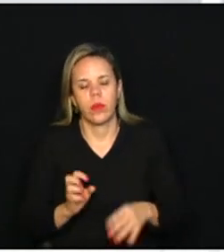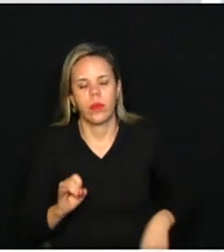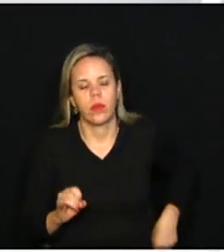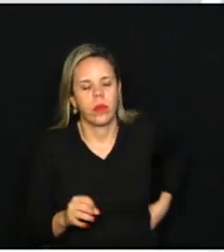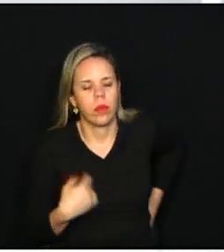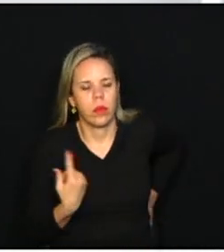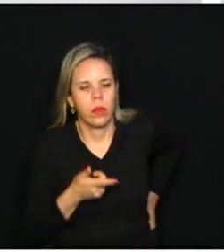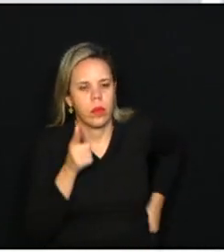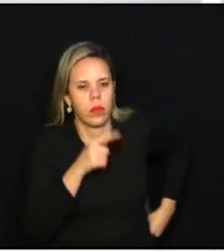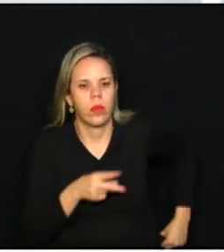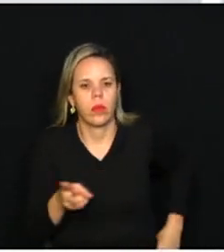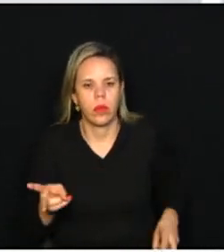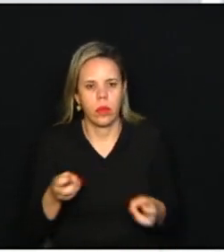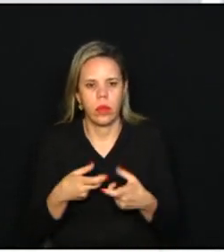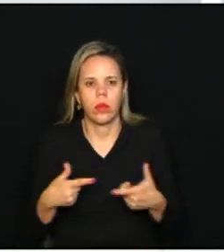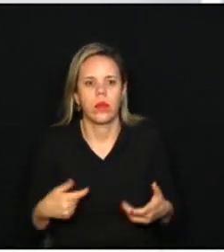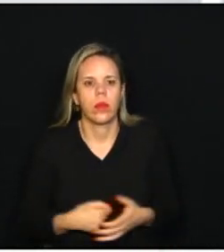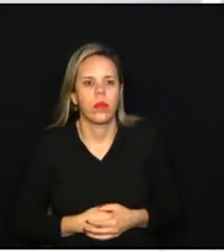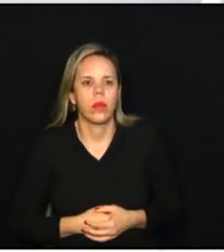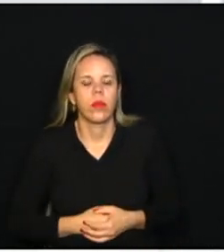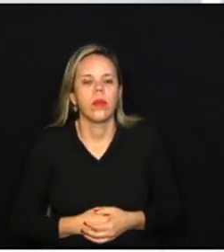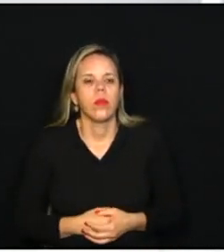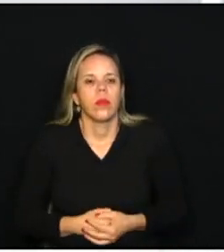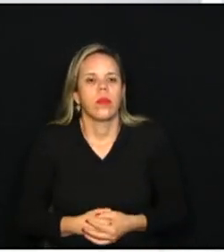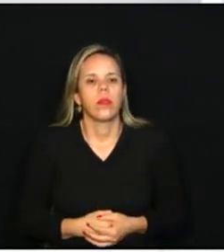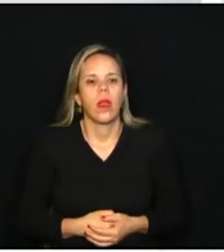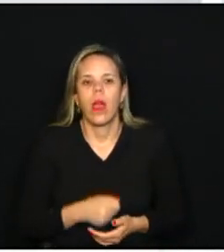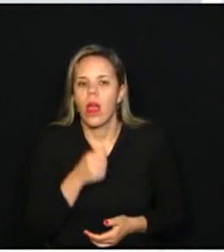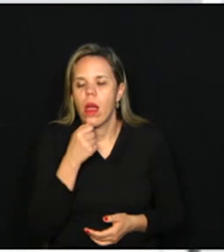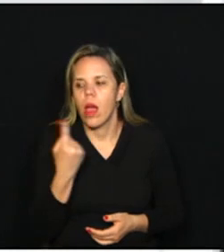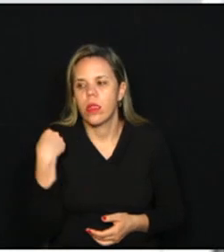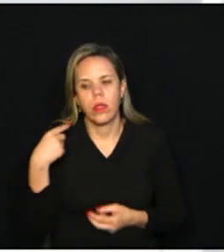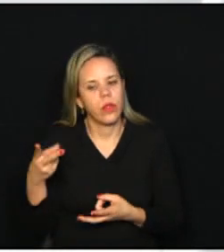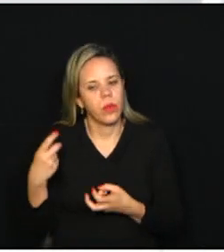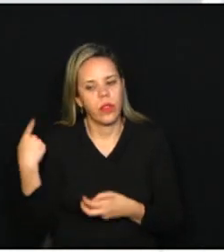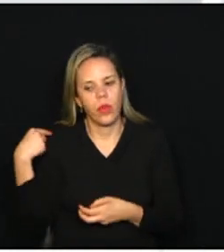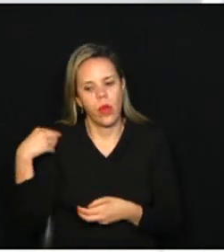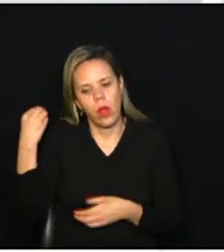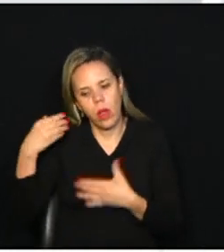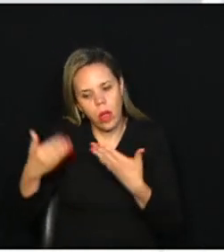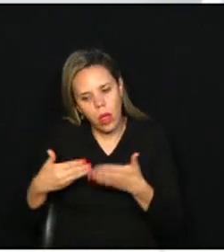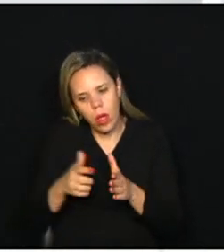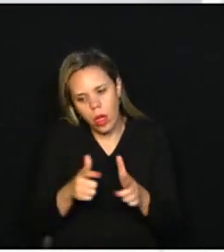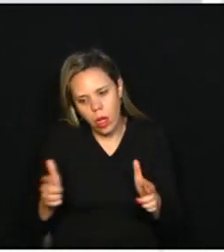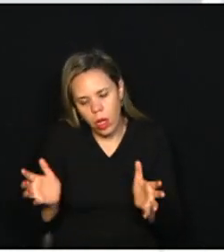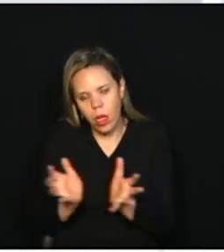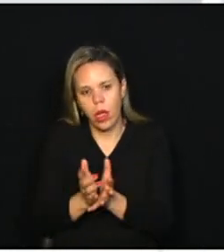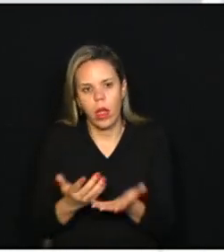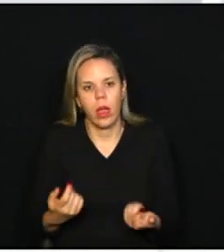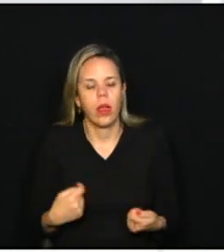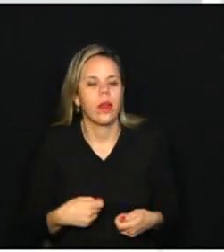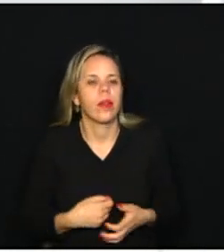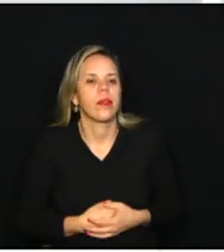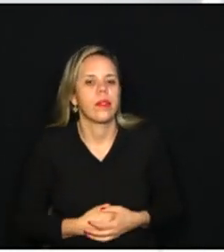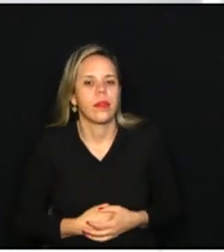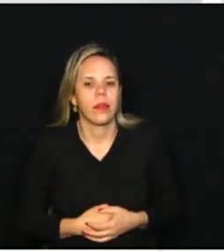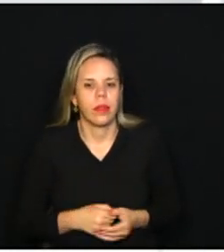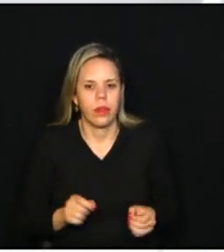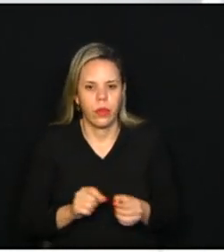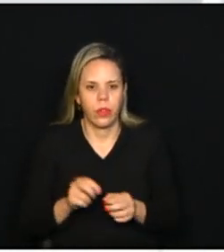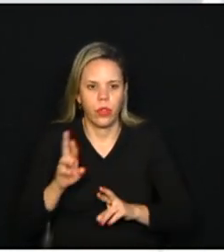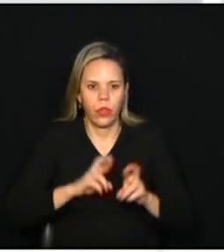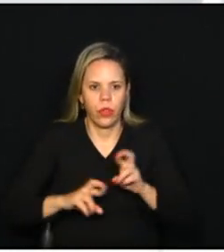gente já consegue ver muitas coisas que a gente não viu em outras ondas e não passam necessariamente por fazer exame